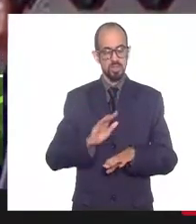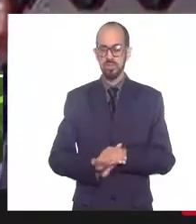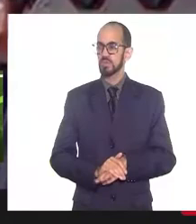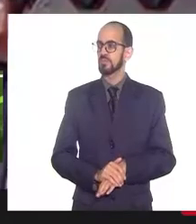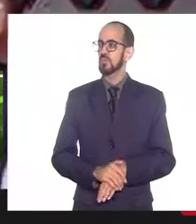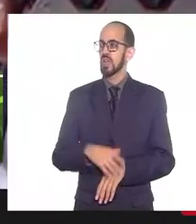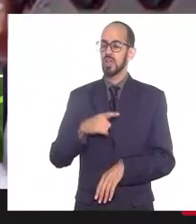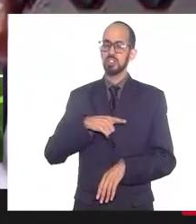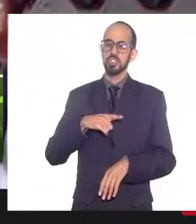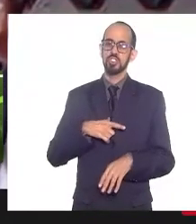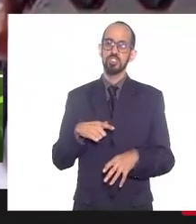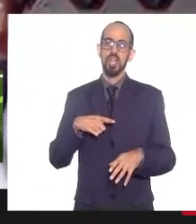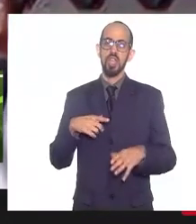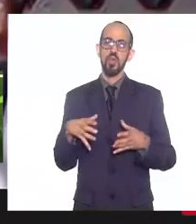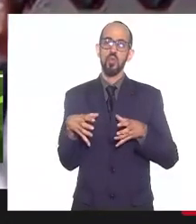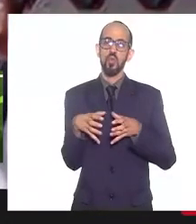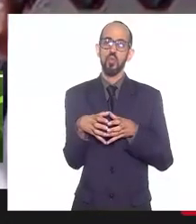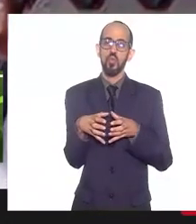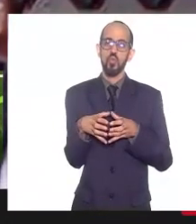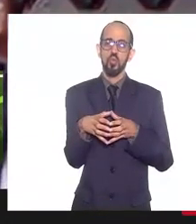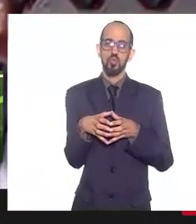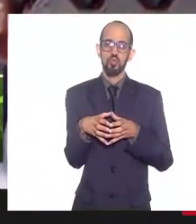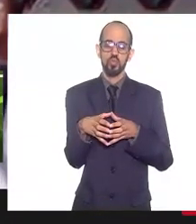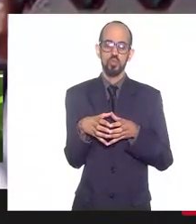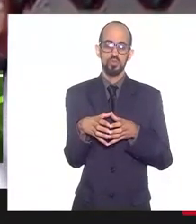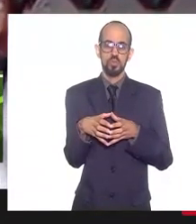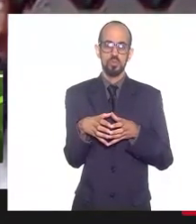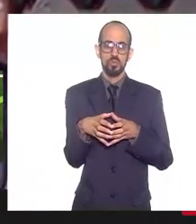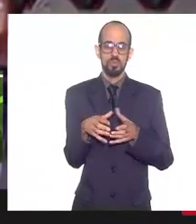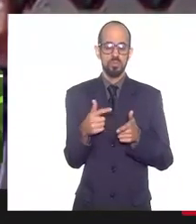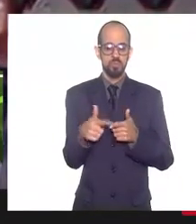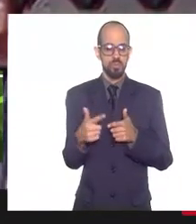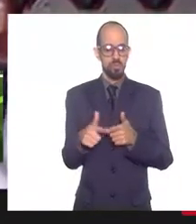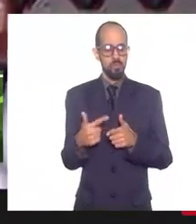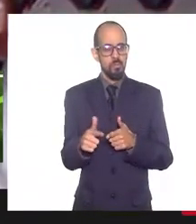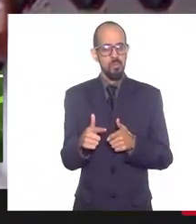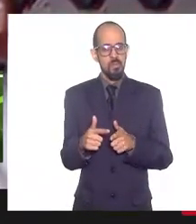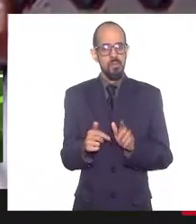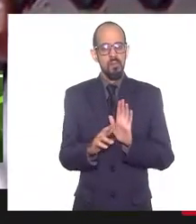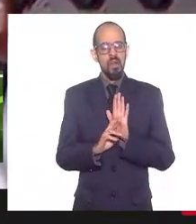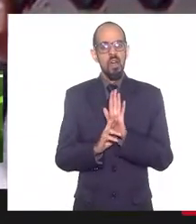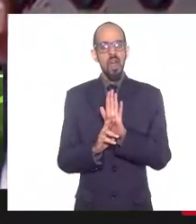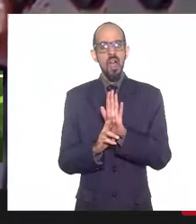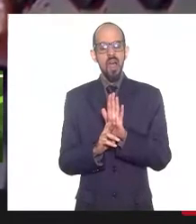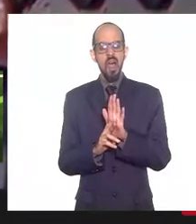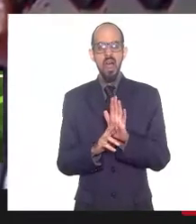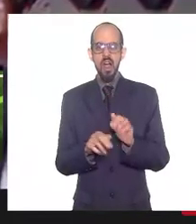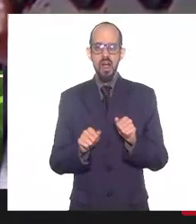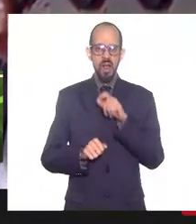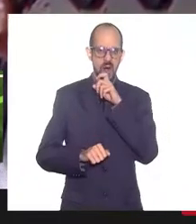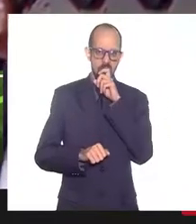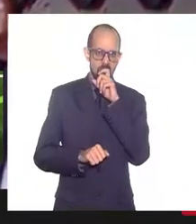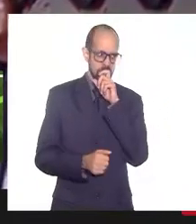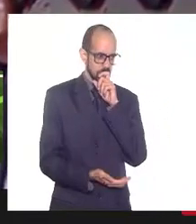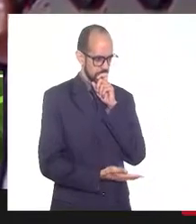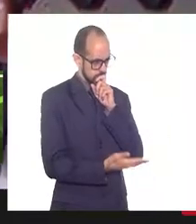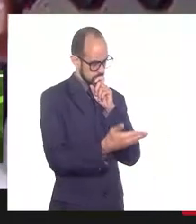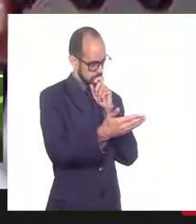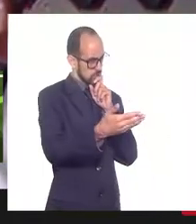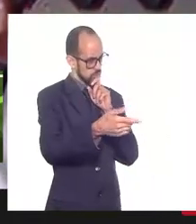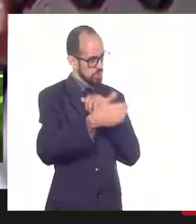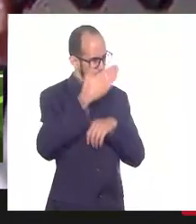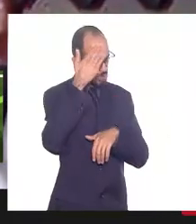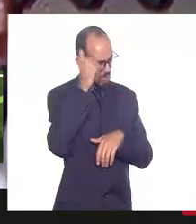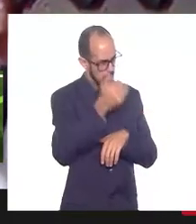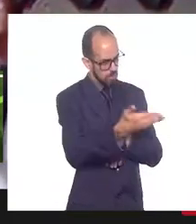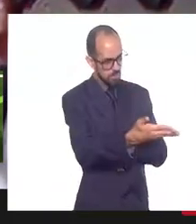um combo, deputada Marta Rocha, deputados e deputadas aqui, e representações religiosas, autoridades religiosas. A gente tem um combo no